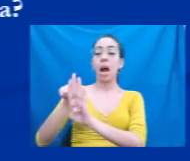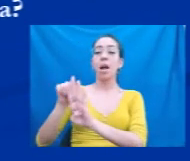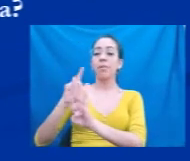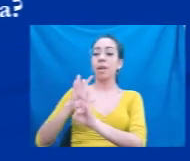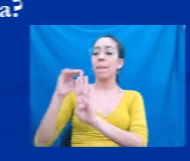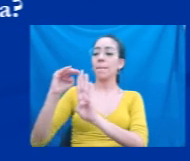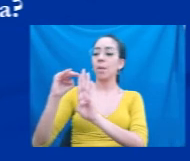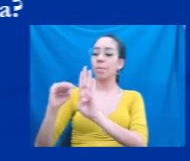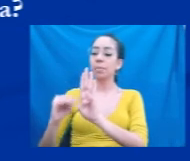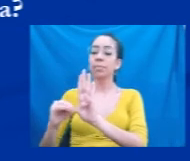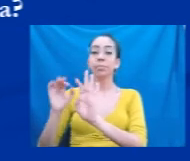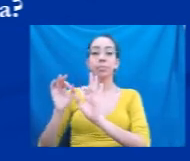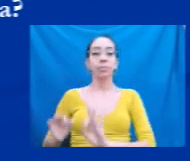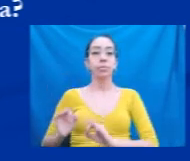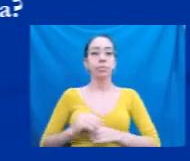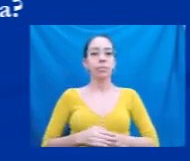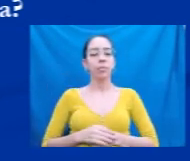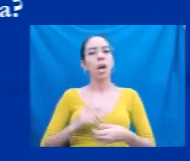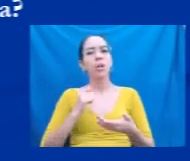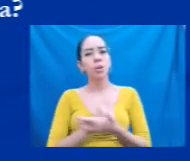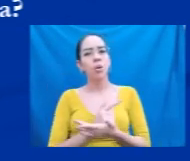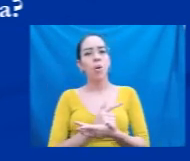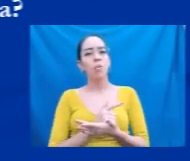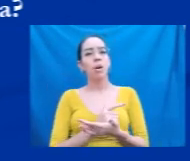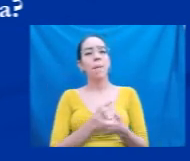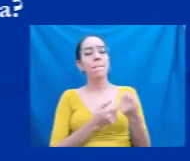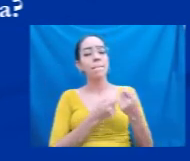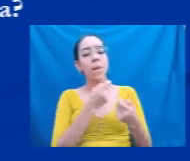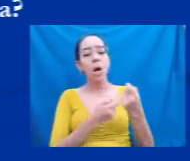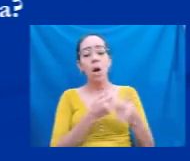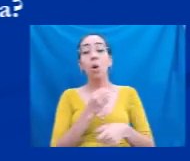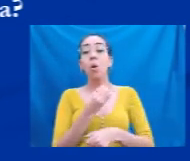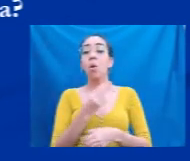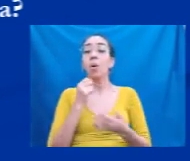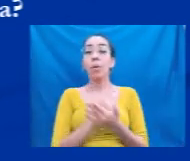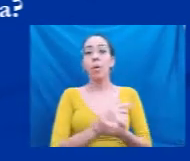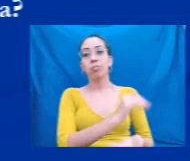larga escala? Muitas vezes, né, gente, são comprados em larga escala.